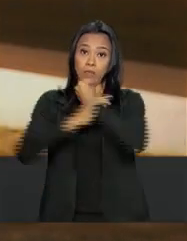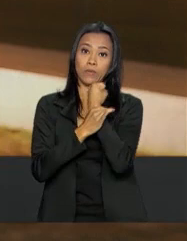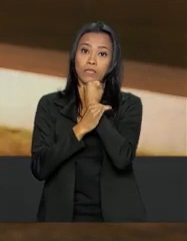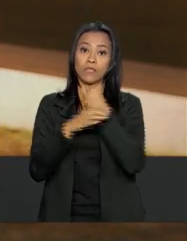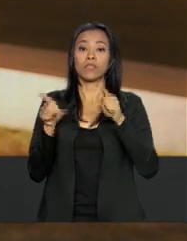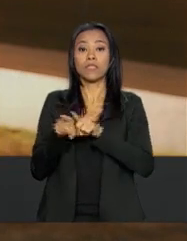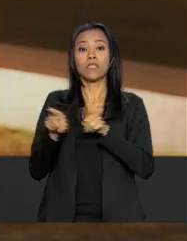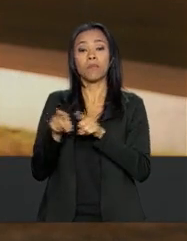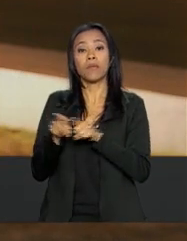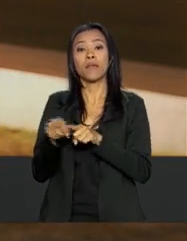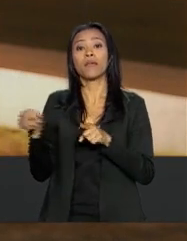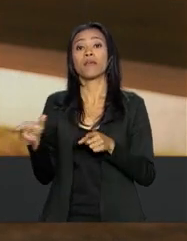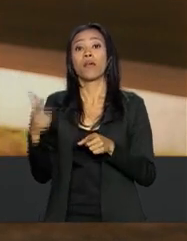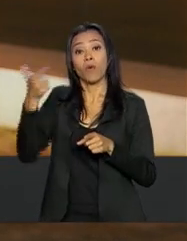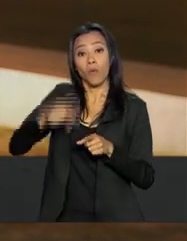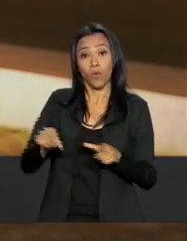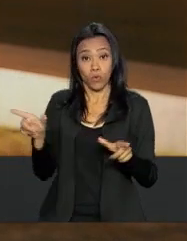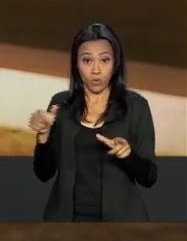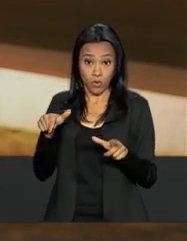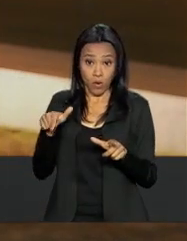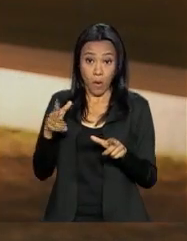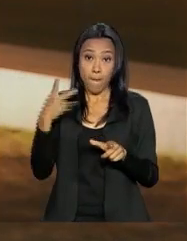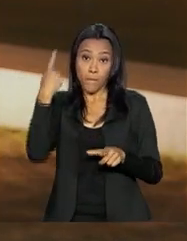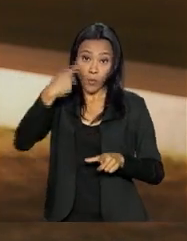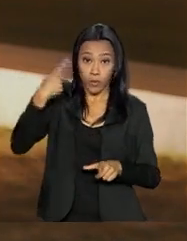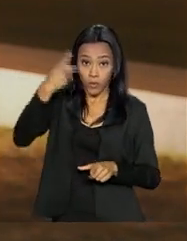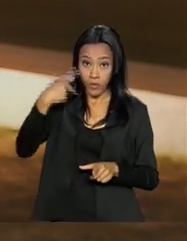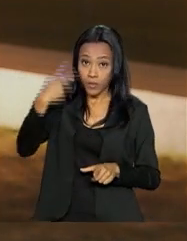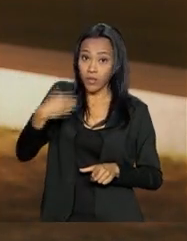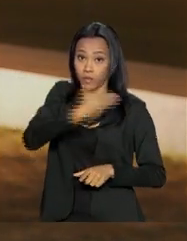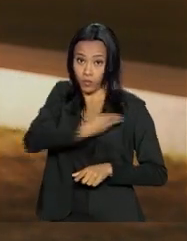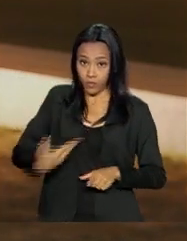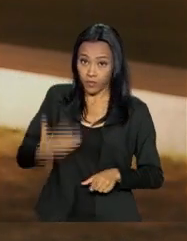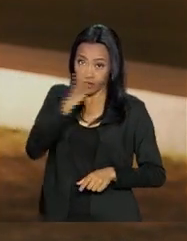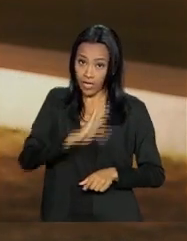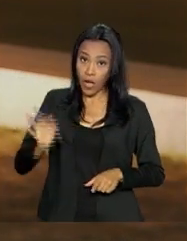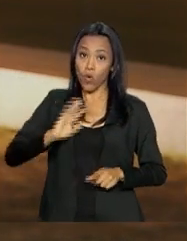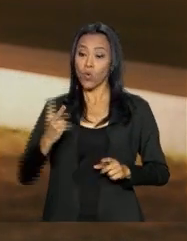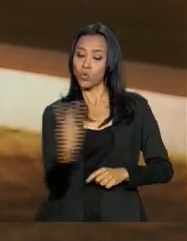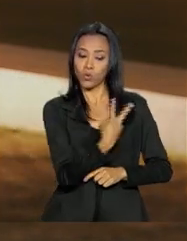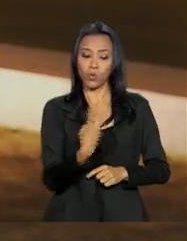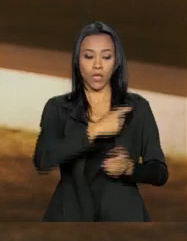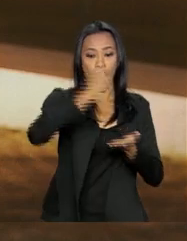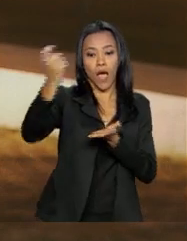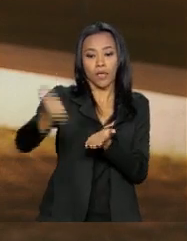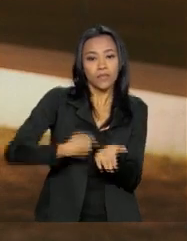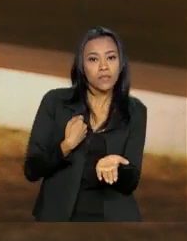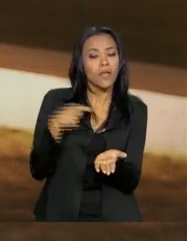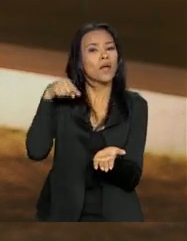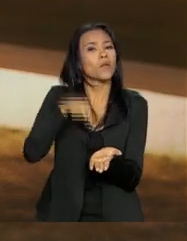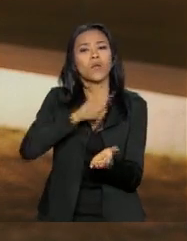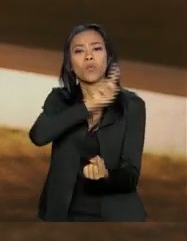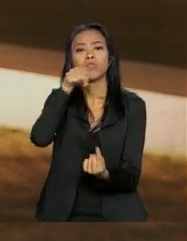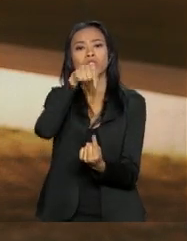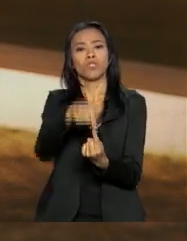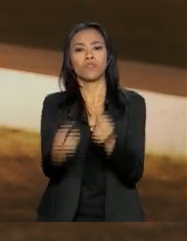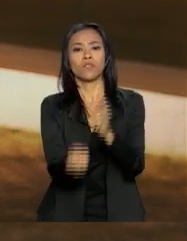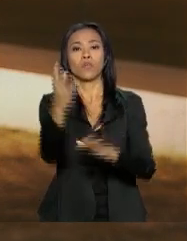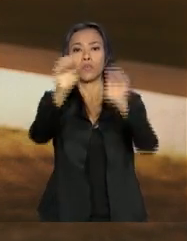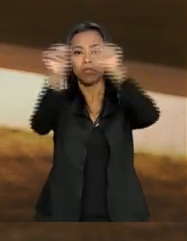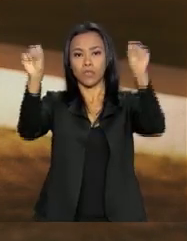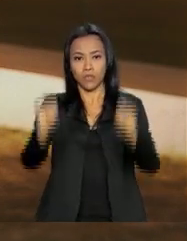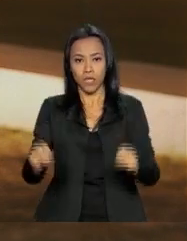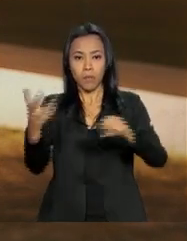geral da república firmaram termo de cooperação técnica para o sistema nacional de localização e identificação